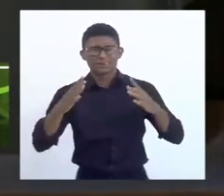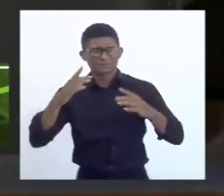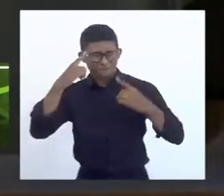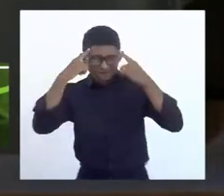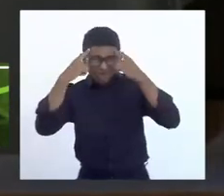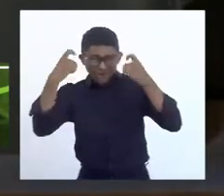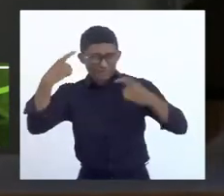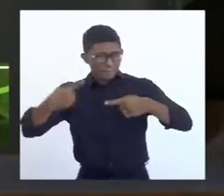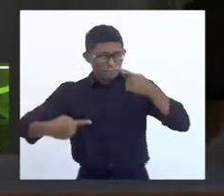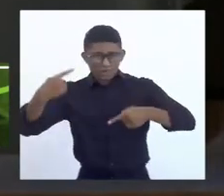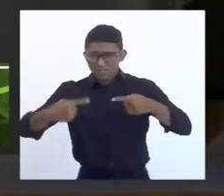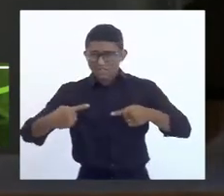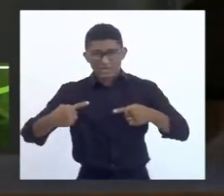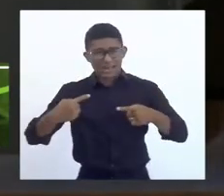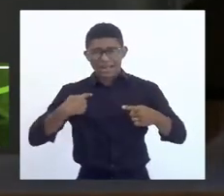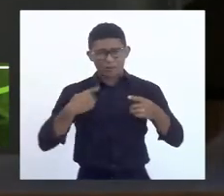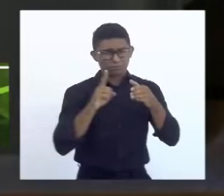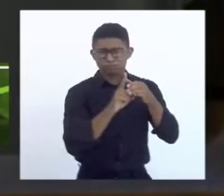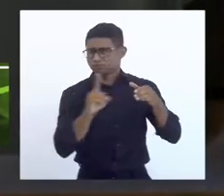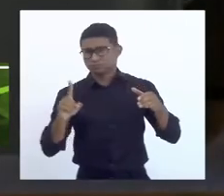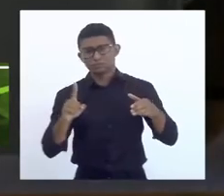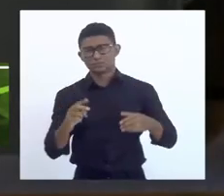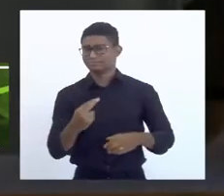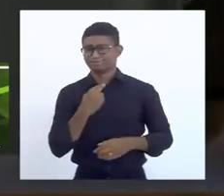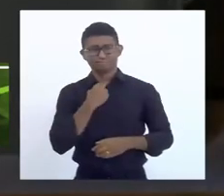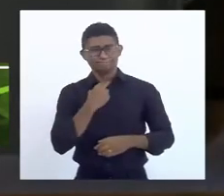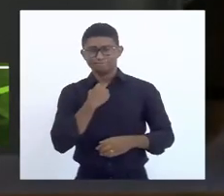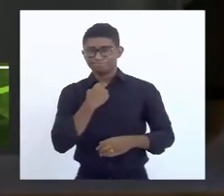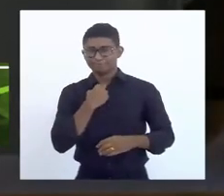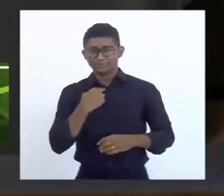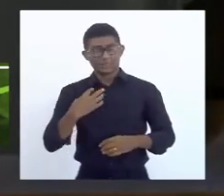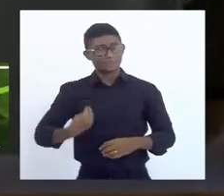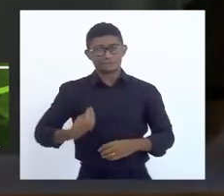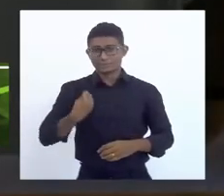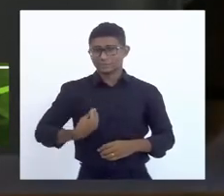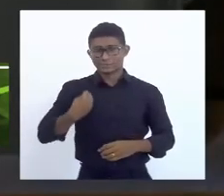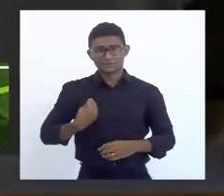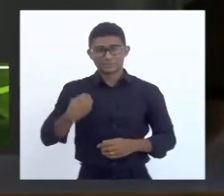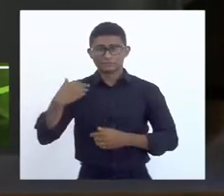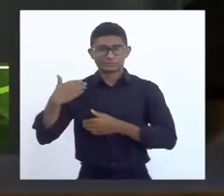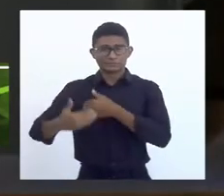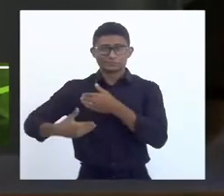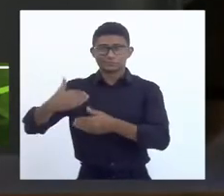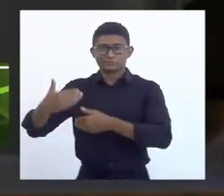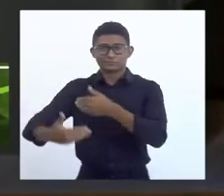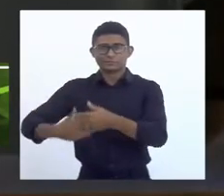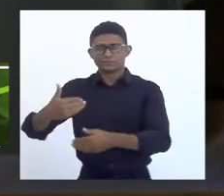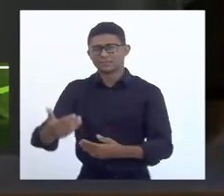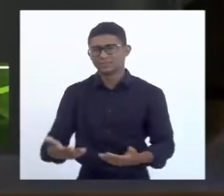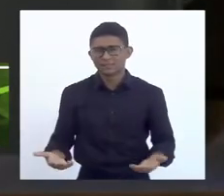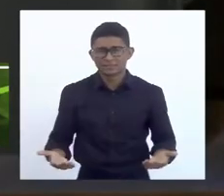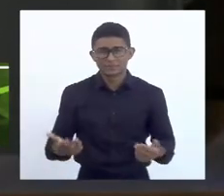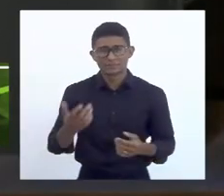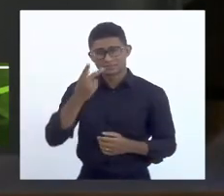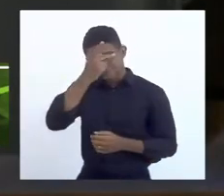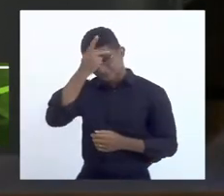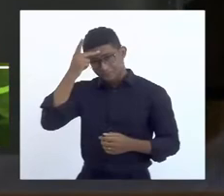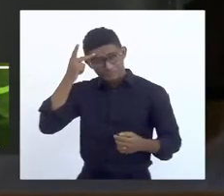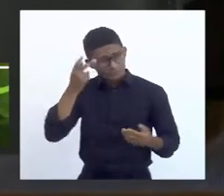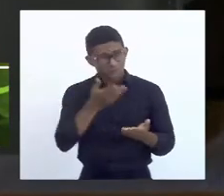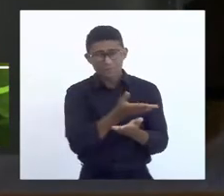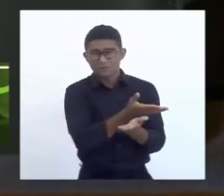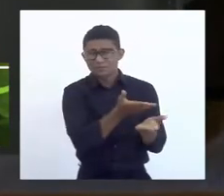E essa é a característica mais perversa da violência política. Ela vem de pessoas que nós